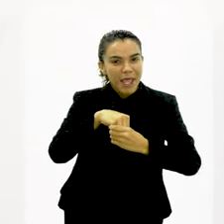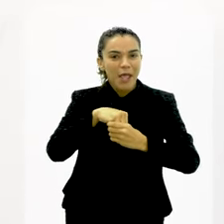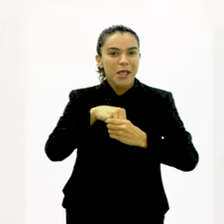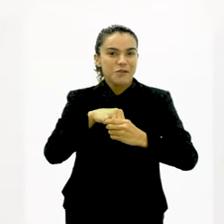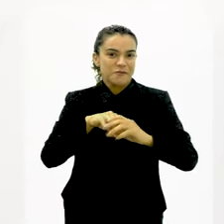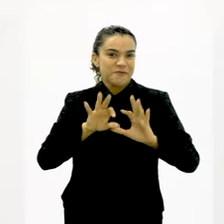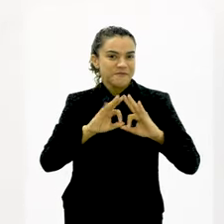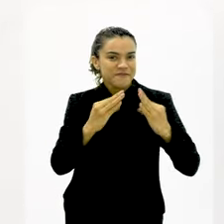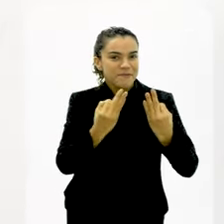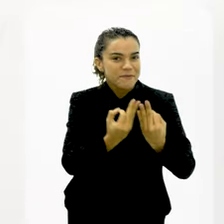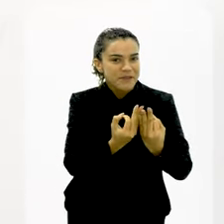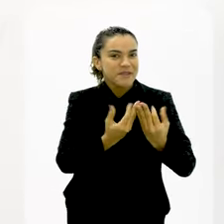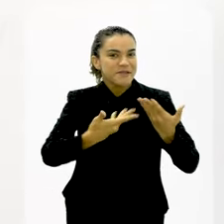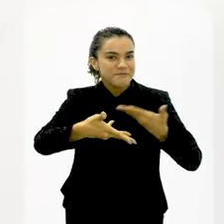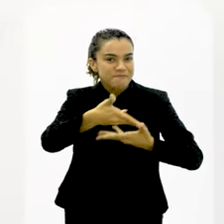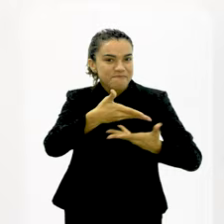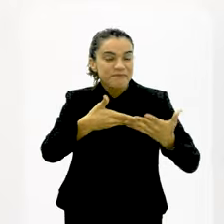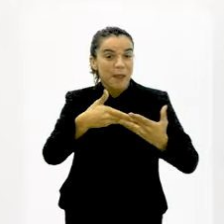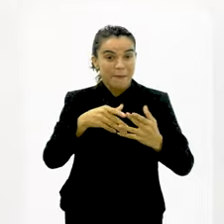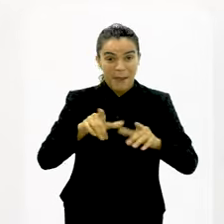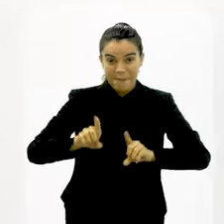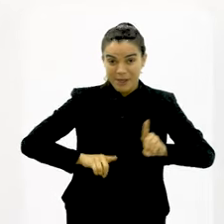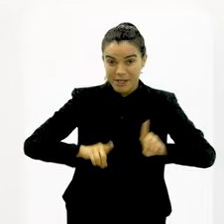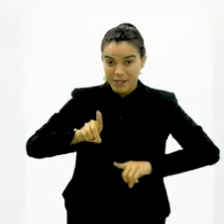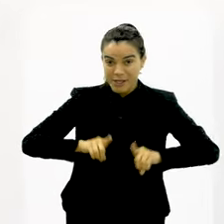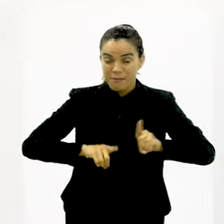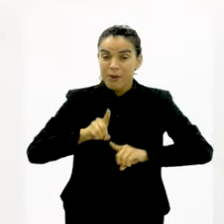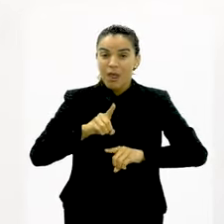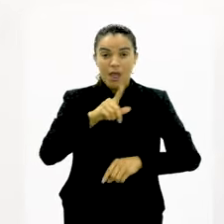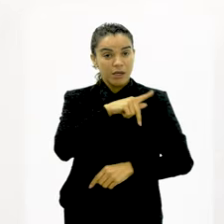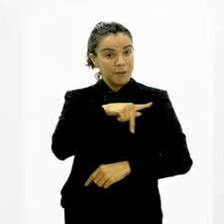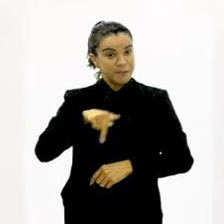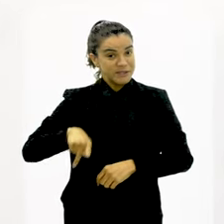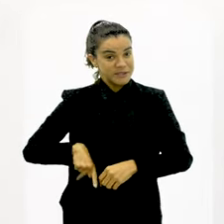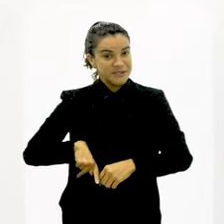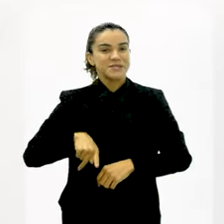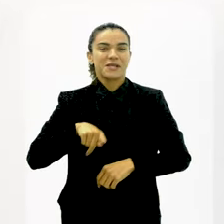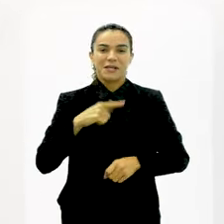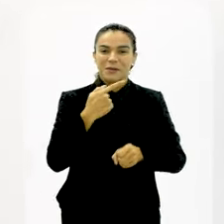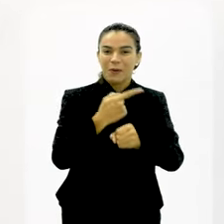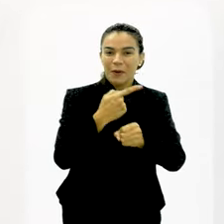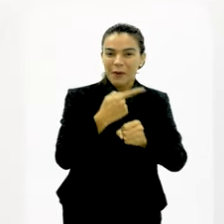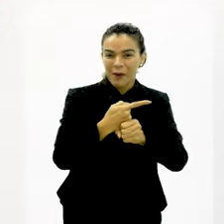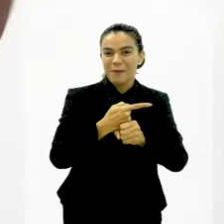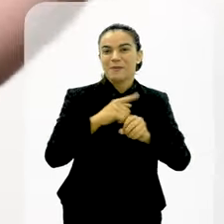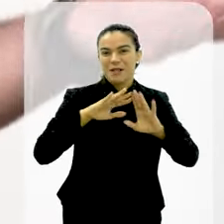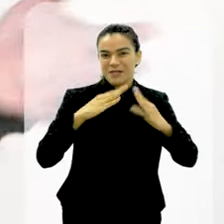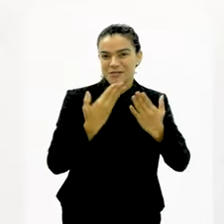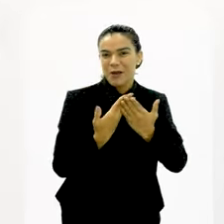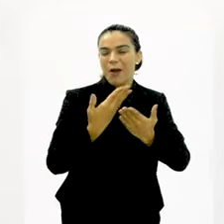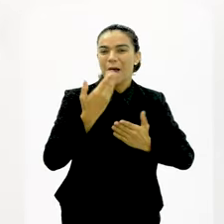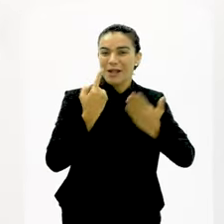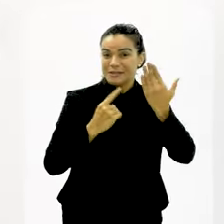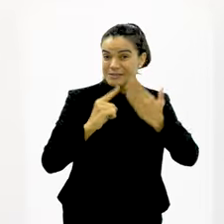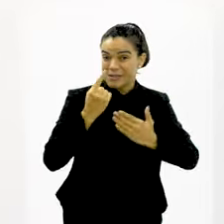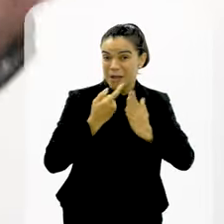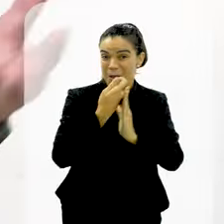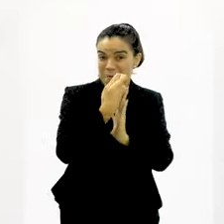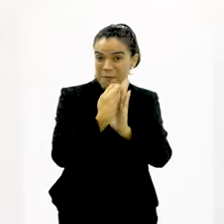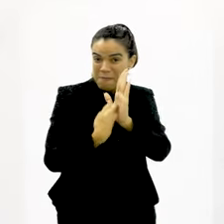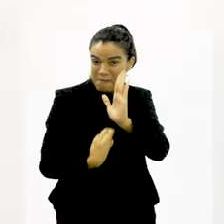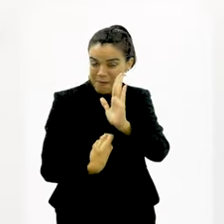escola familiar, né? Sim. A minha prima, por exemplo, era a presidente da escola, o meu pai